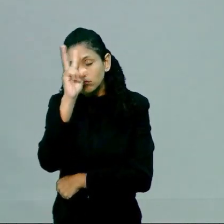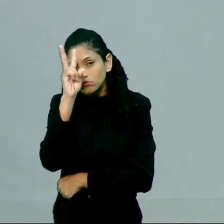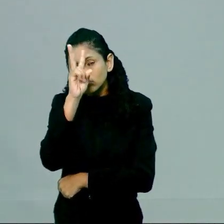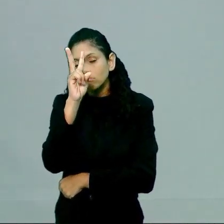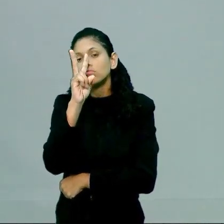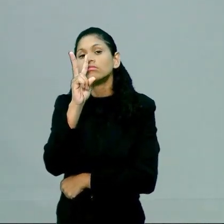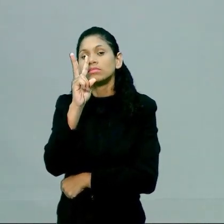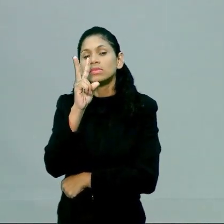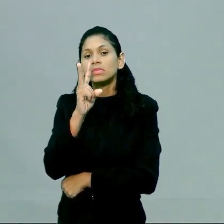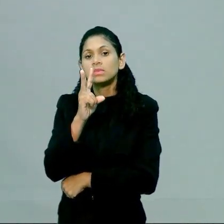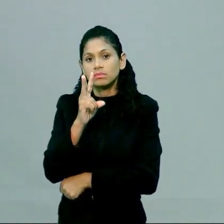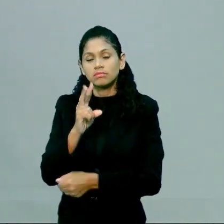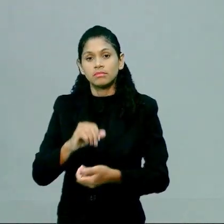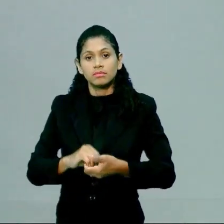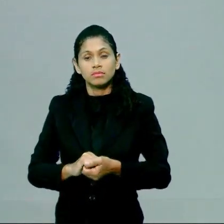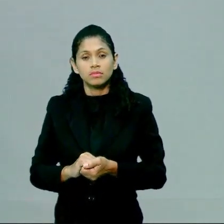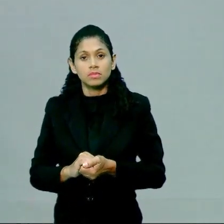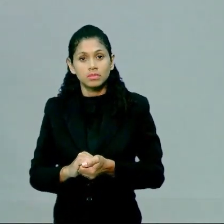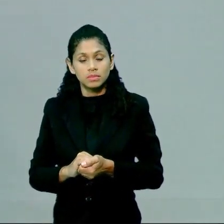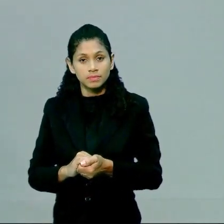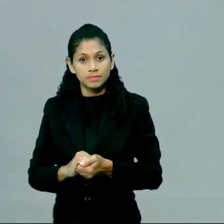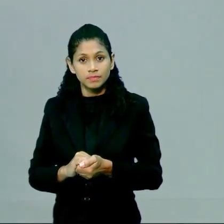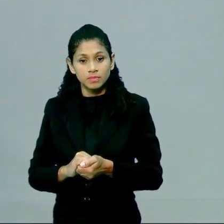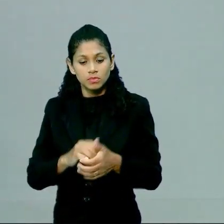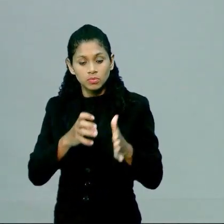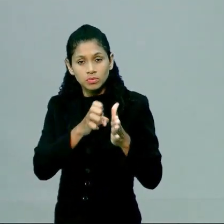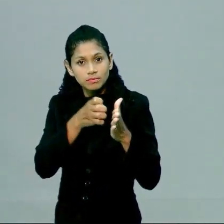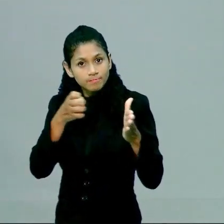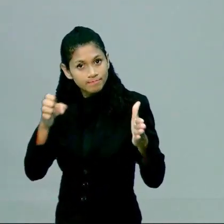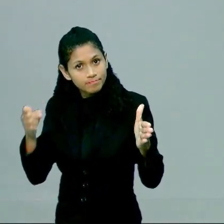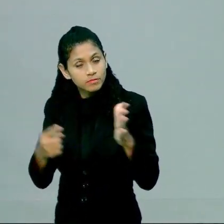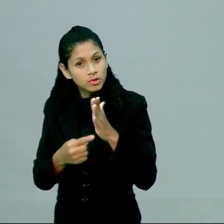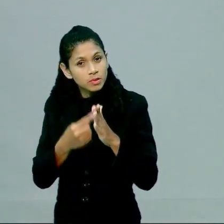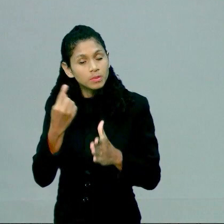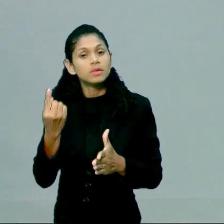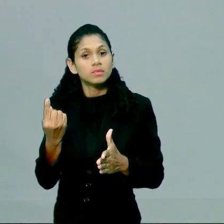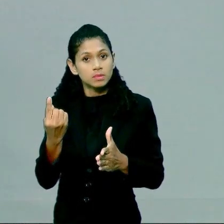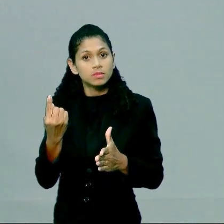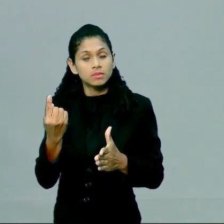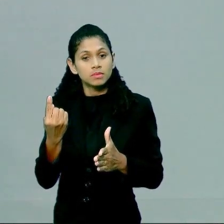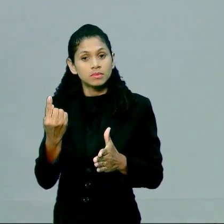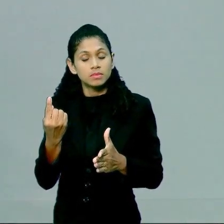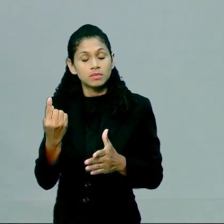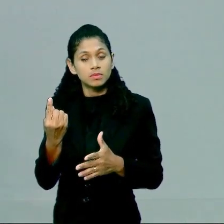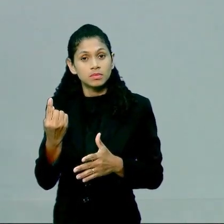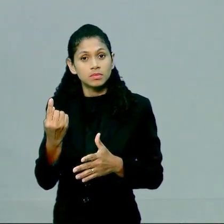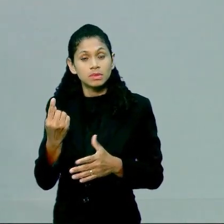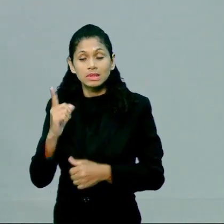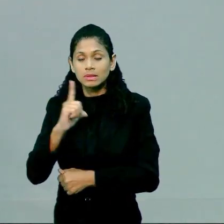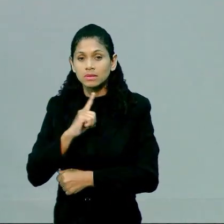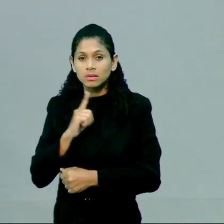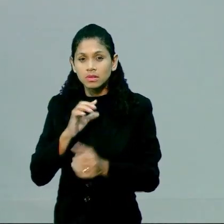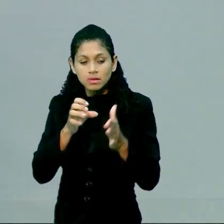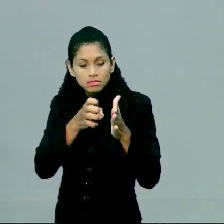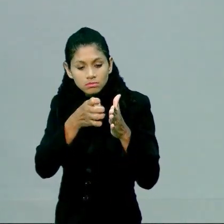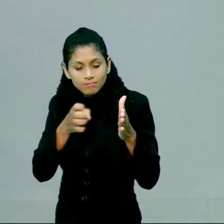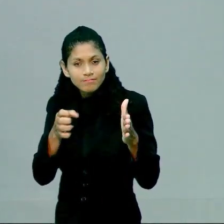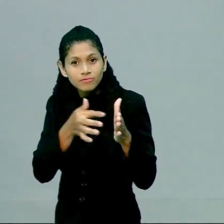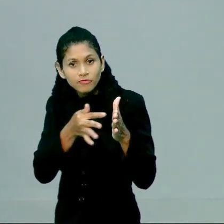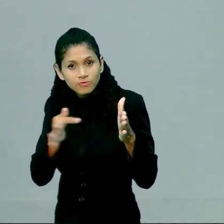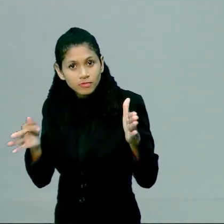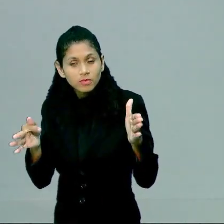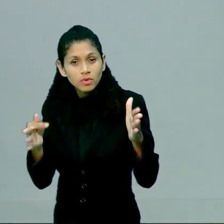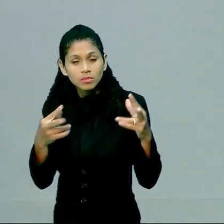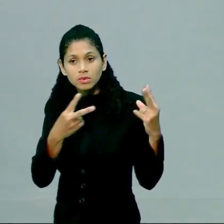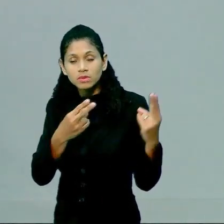primeiro grau. Ela tem a mesma posição, porém ela só trabalhou com sinal, com símbolo.